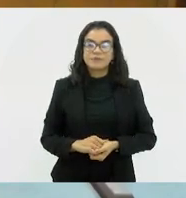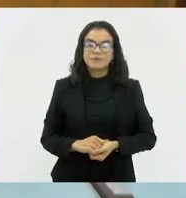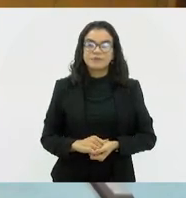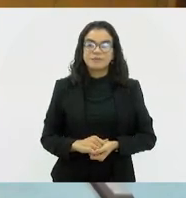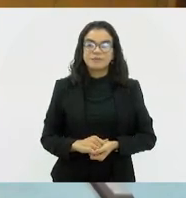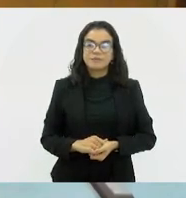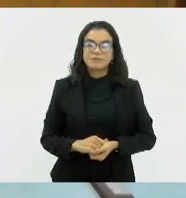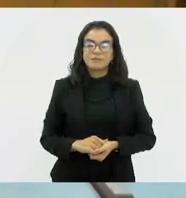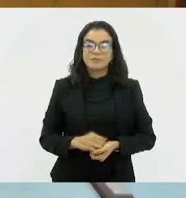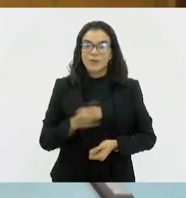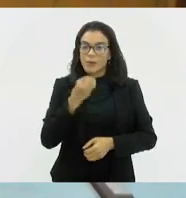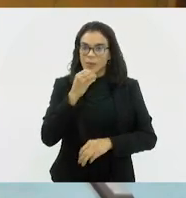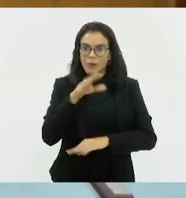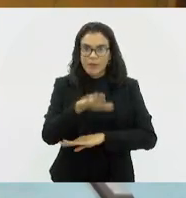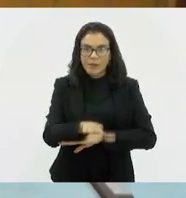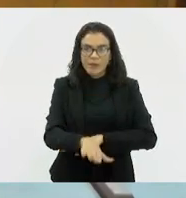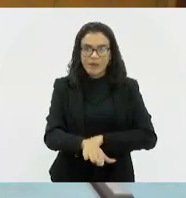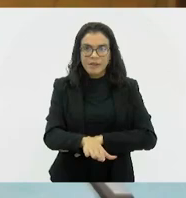Boa tarde.